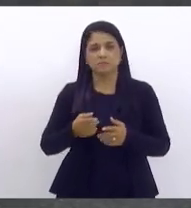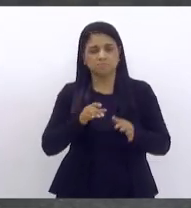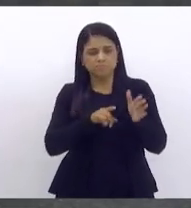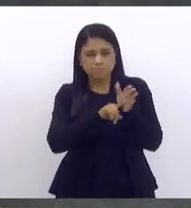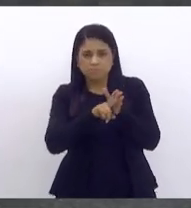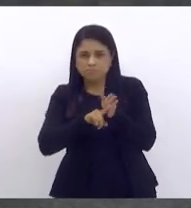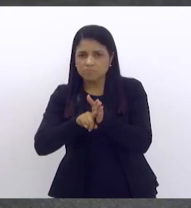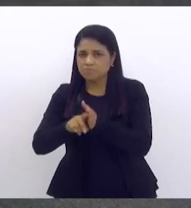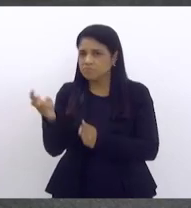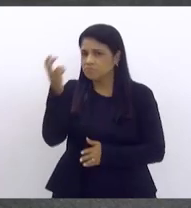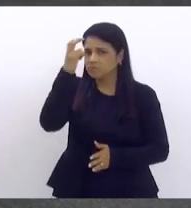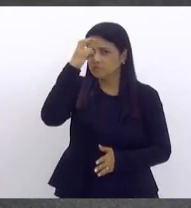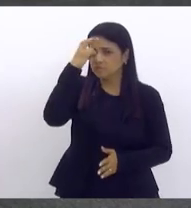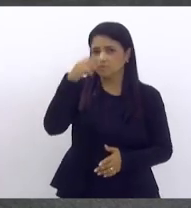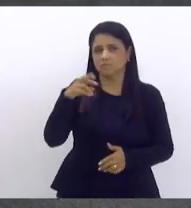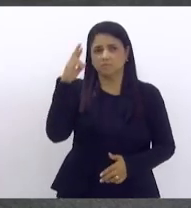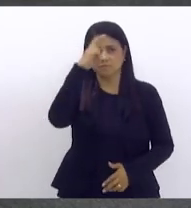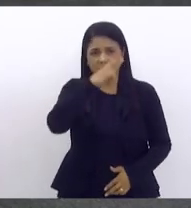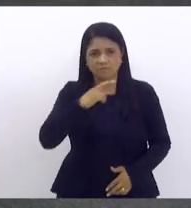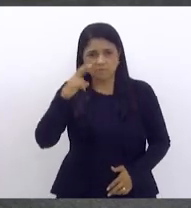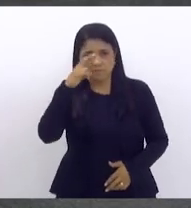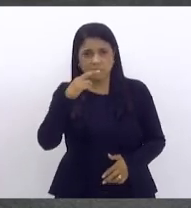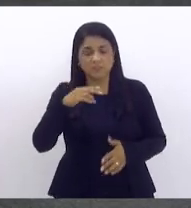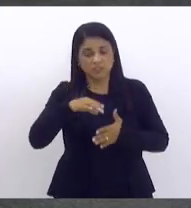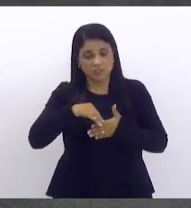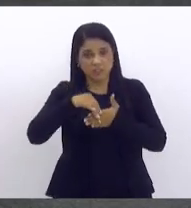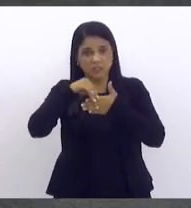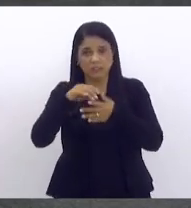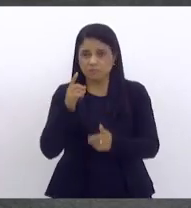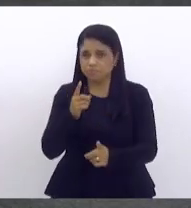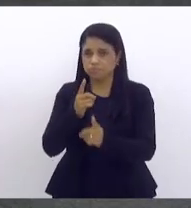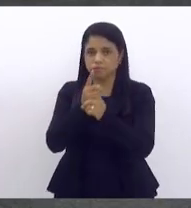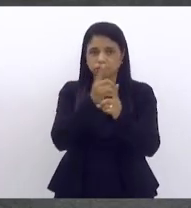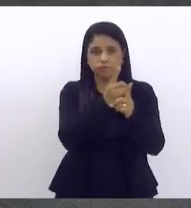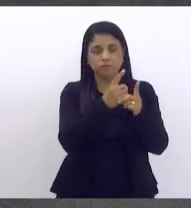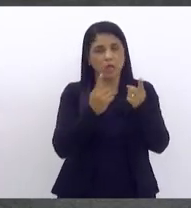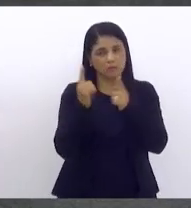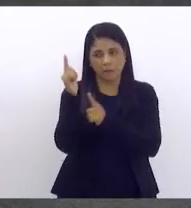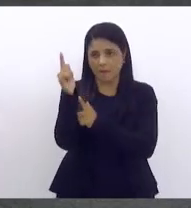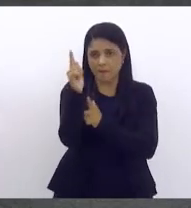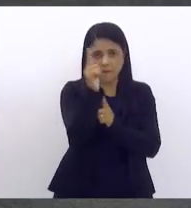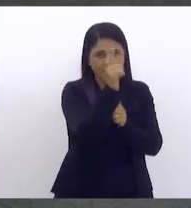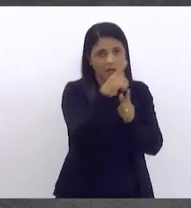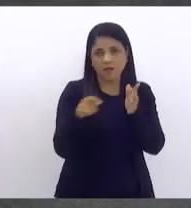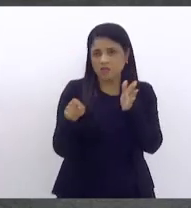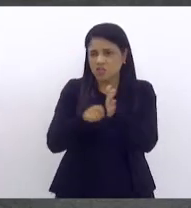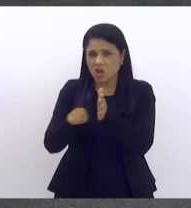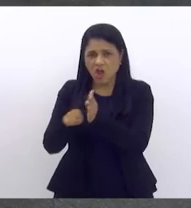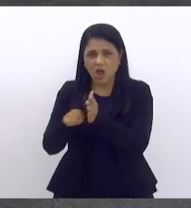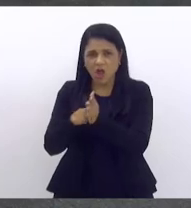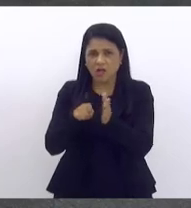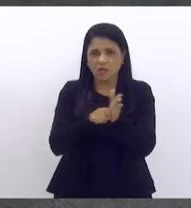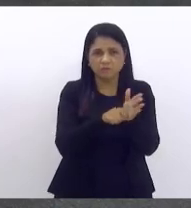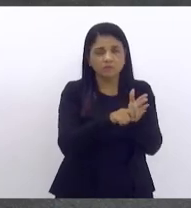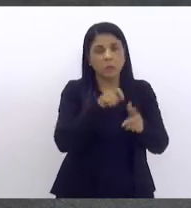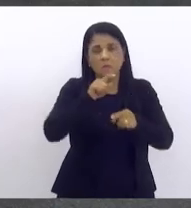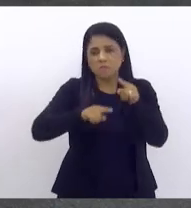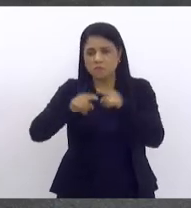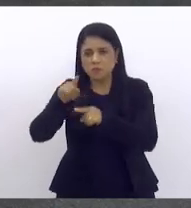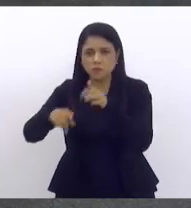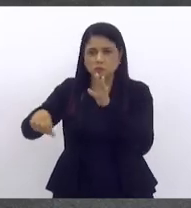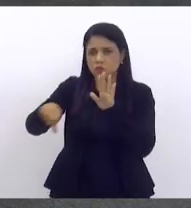polícia vai chegar aos líderes, aos armamentos bélicos, às drogas, aos produtos de